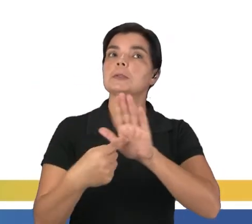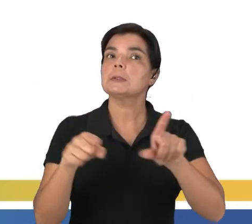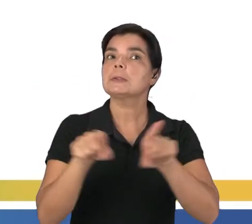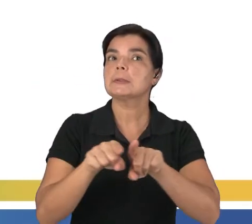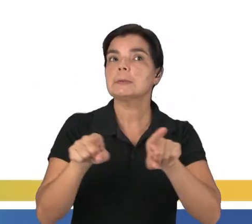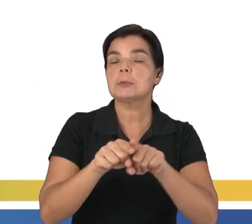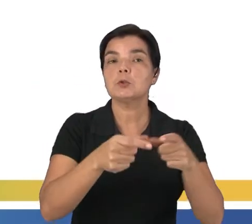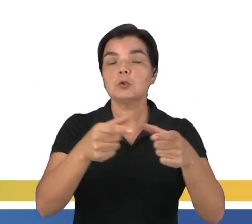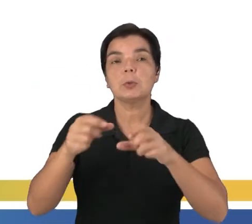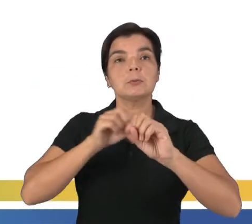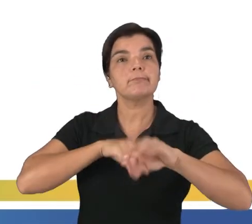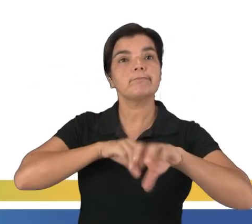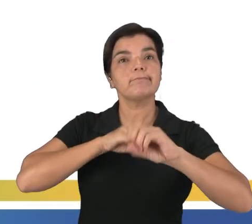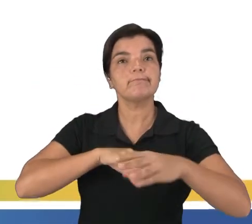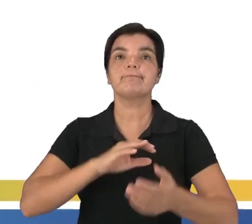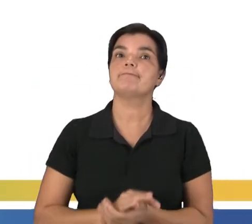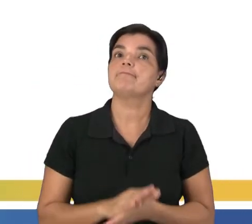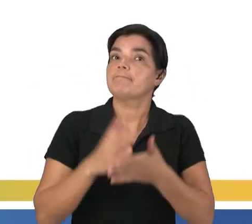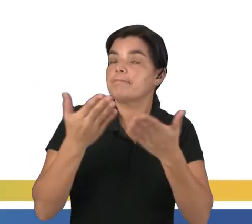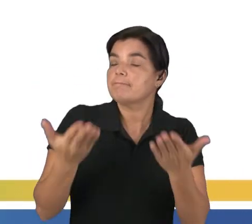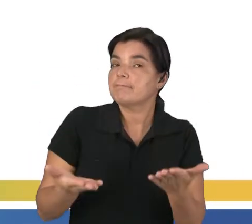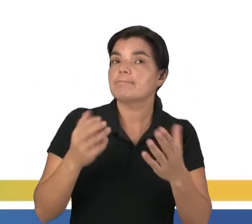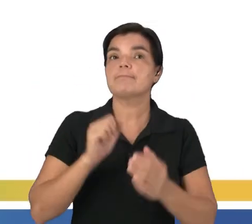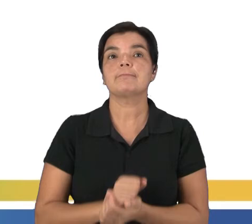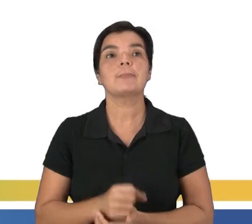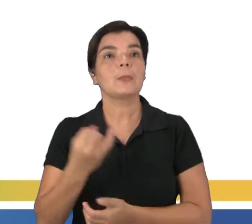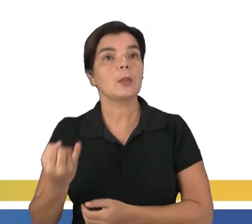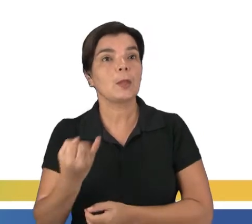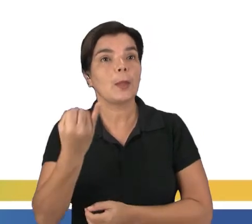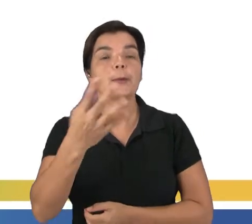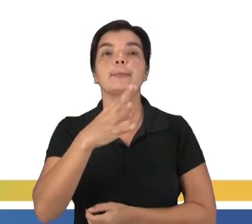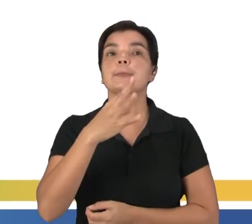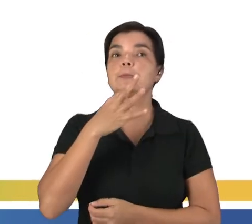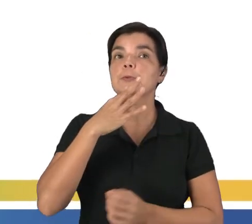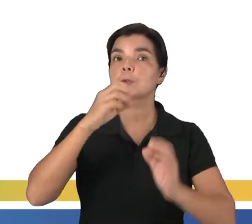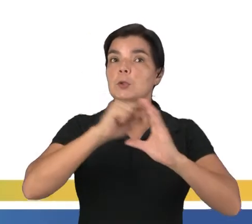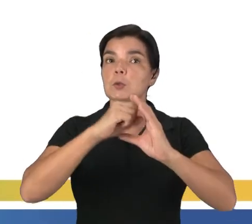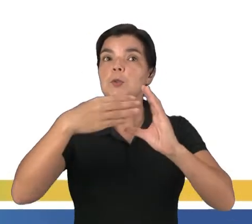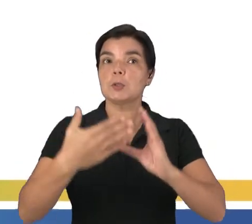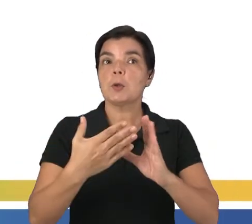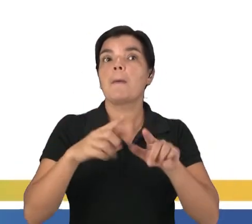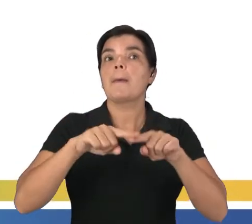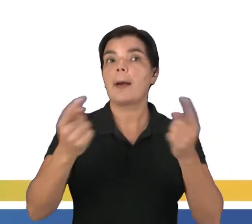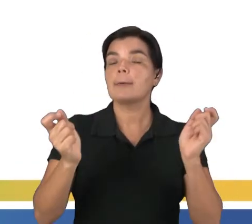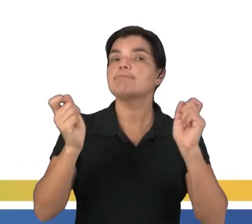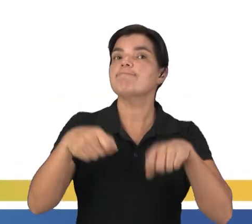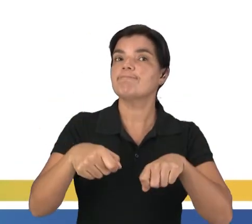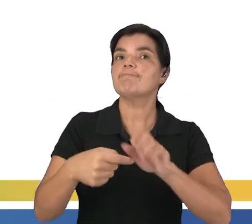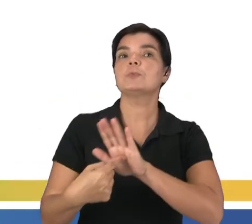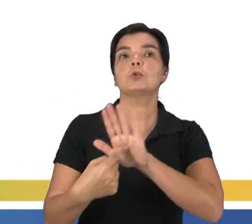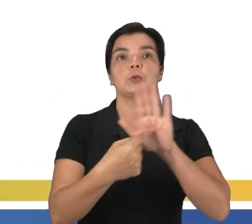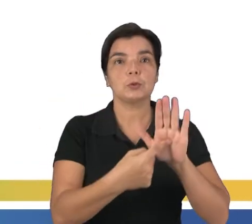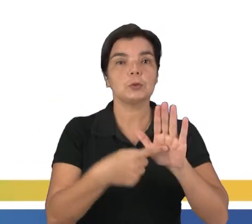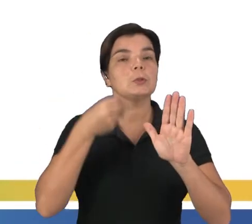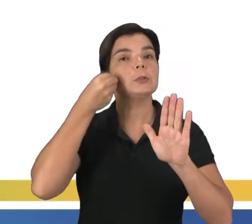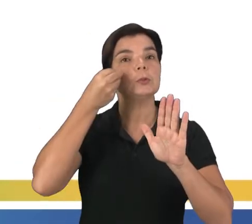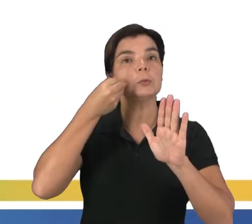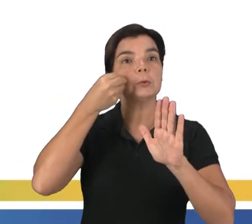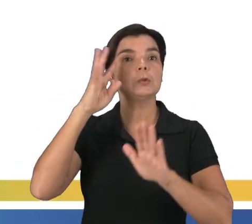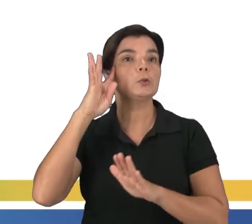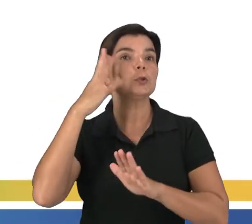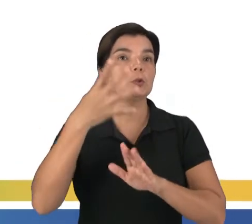que ele pode oferecer também aos espaços de educação. Para tanto, é importante reconhecer as suas características